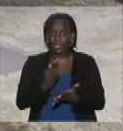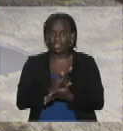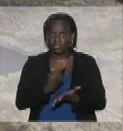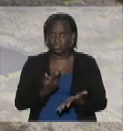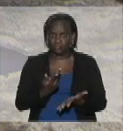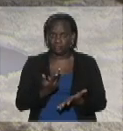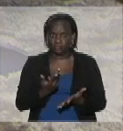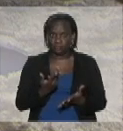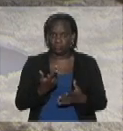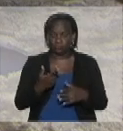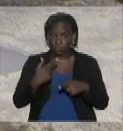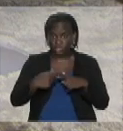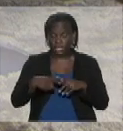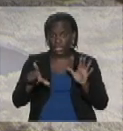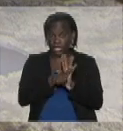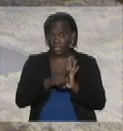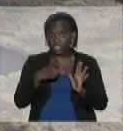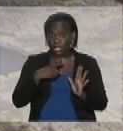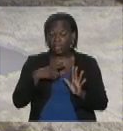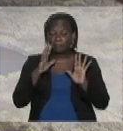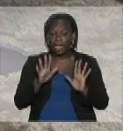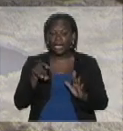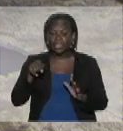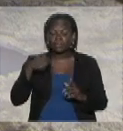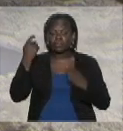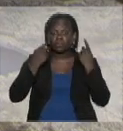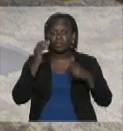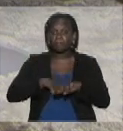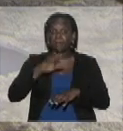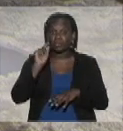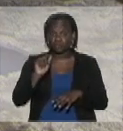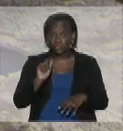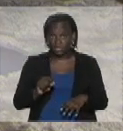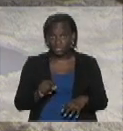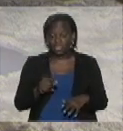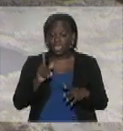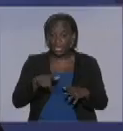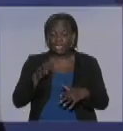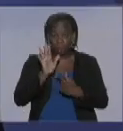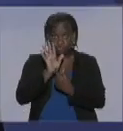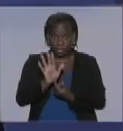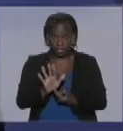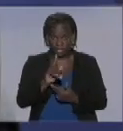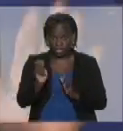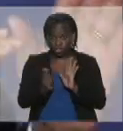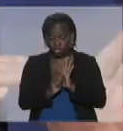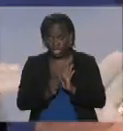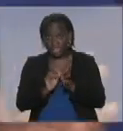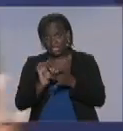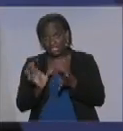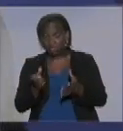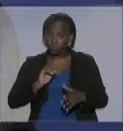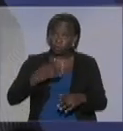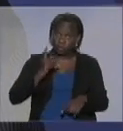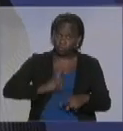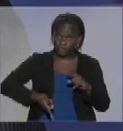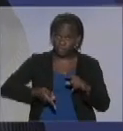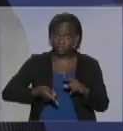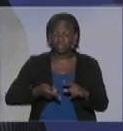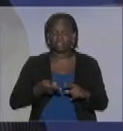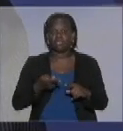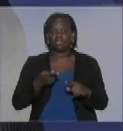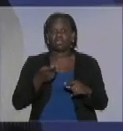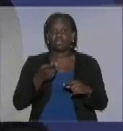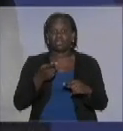coisa errada pelo lado da justiça, mas a nossa questão é maior do que tudo. É mostrar que droga, seja ela lícita ou ilícita,